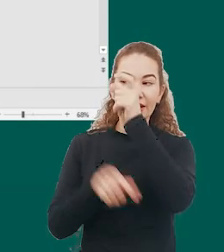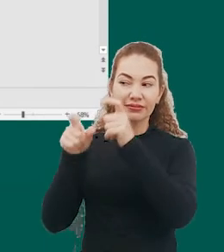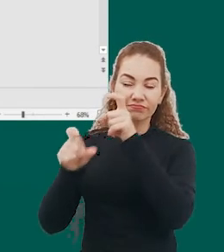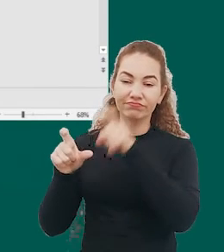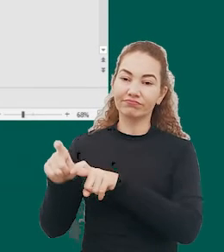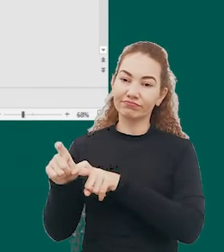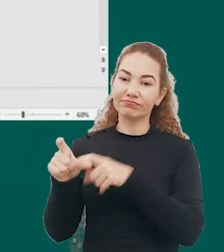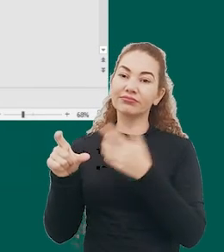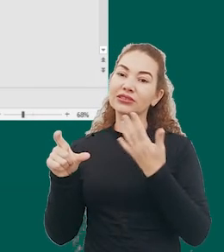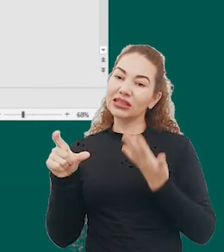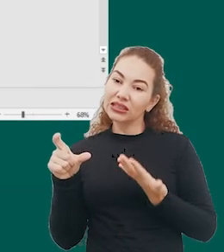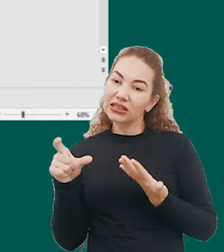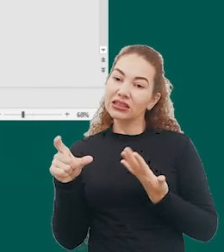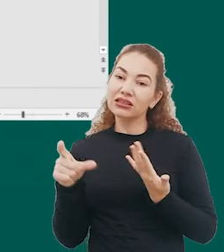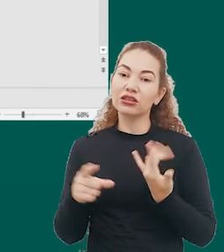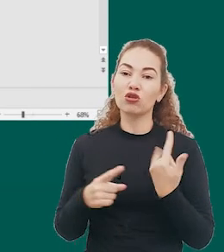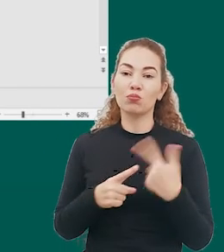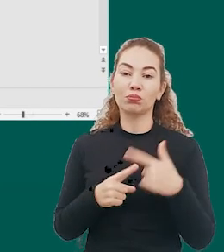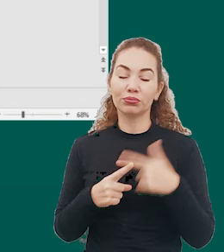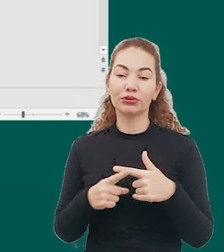dependentes, porque